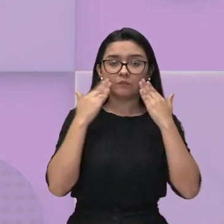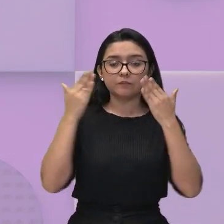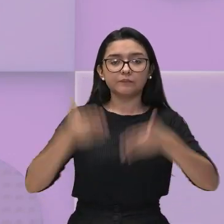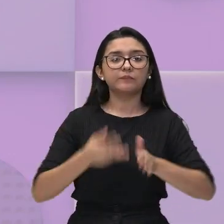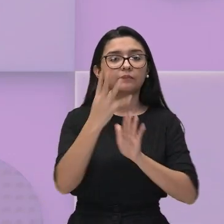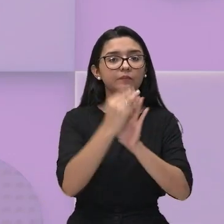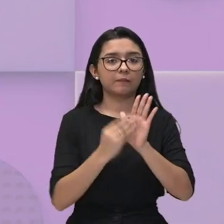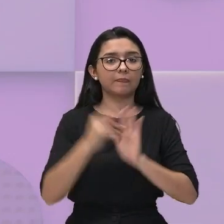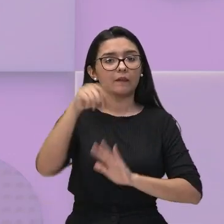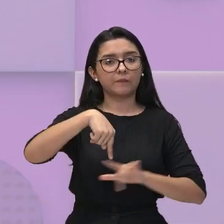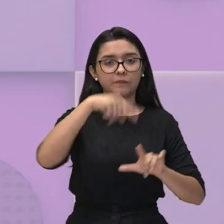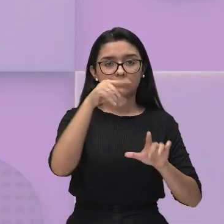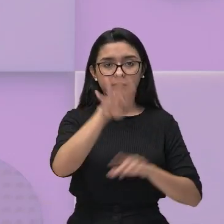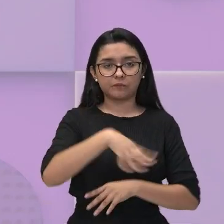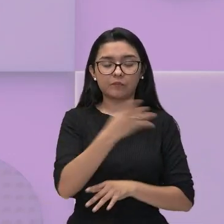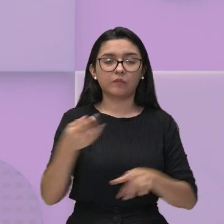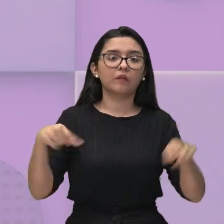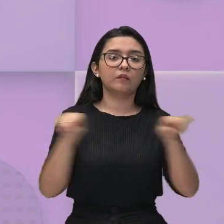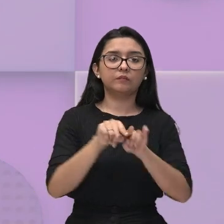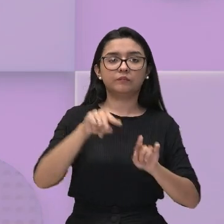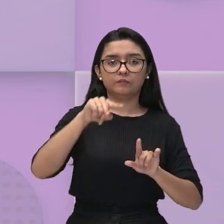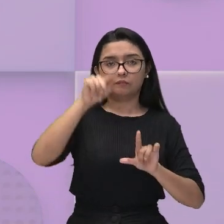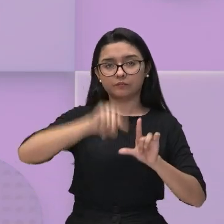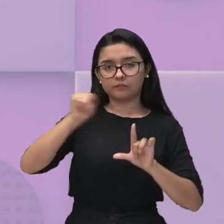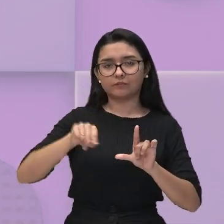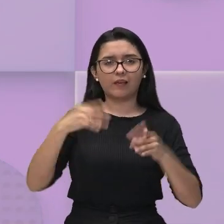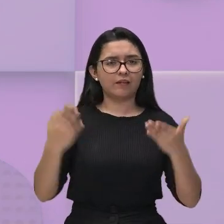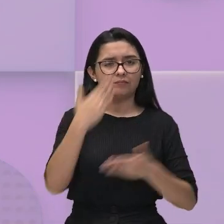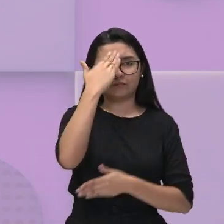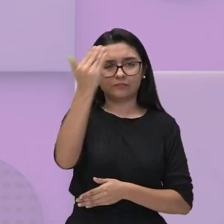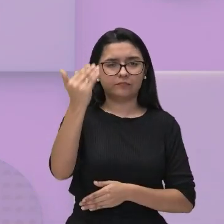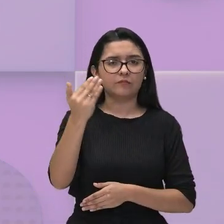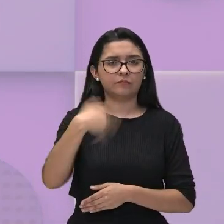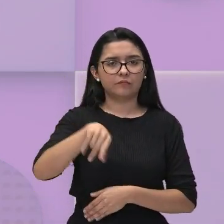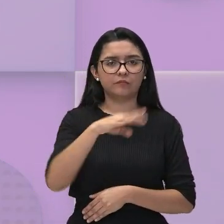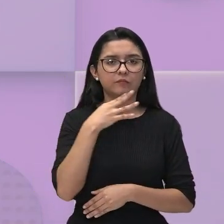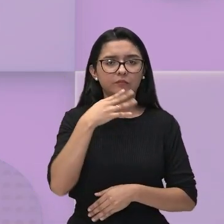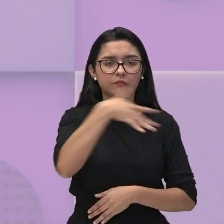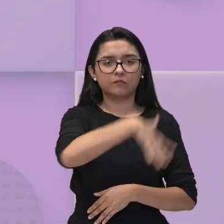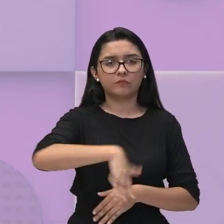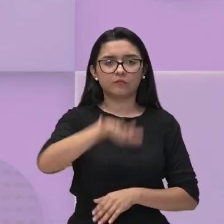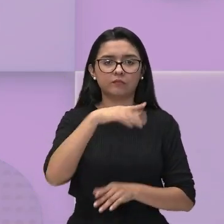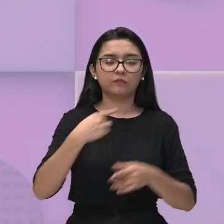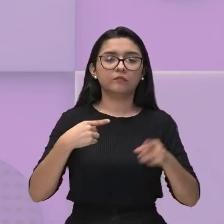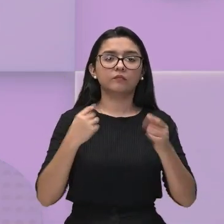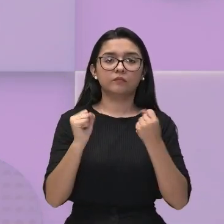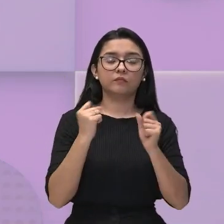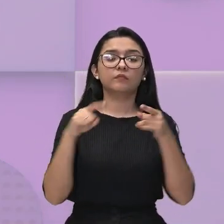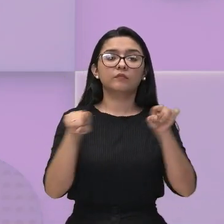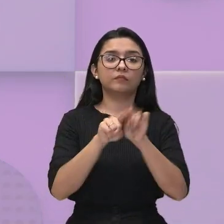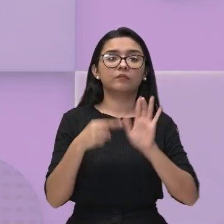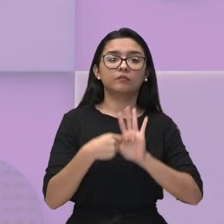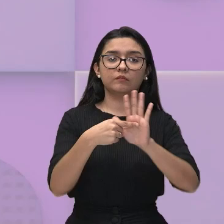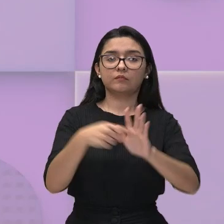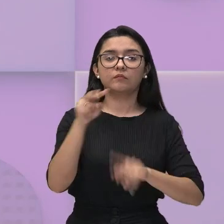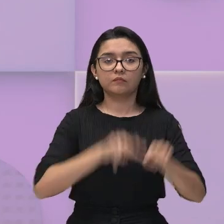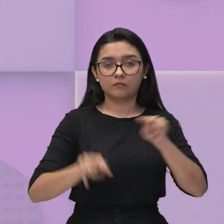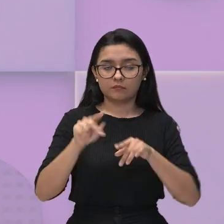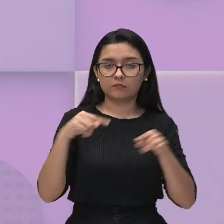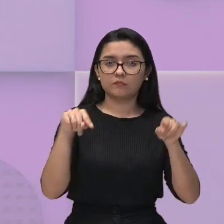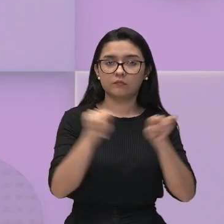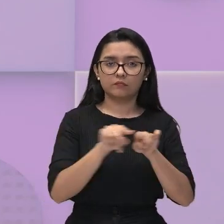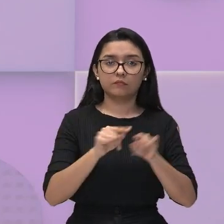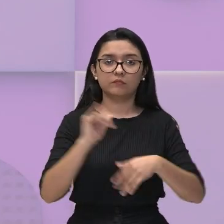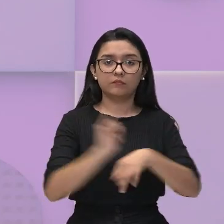que são tabelas e gráficos, que também é muito conhecido, né, dentro da área industrial como indicadores visuais.